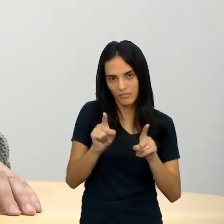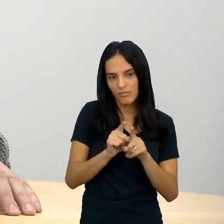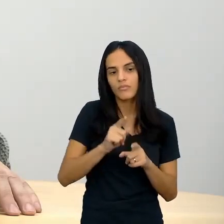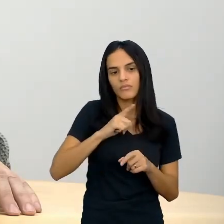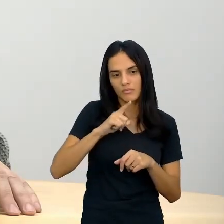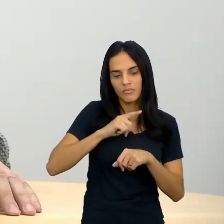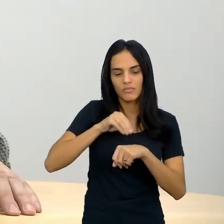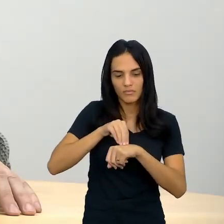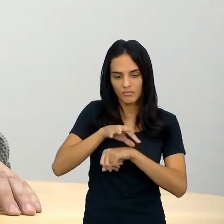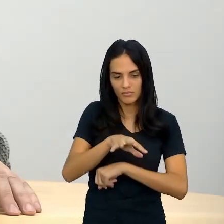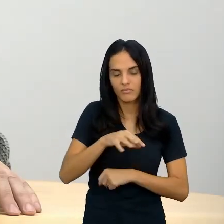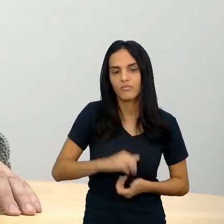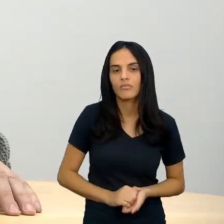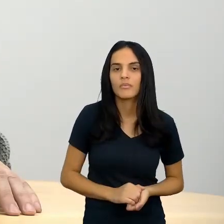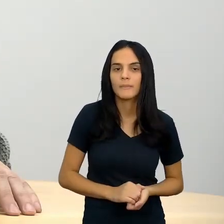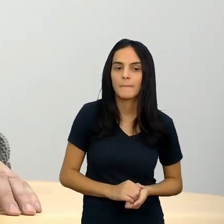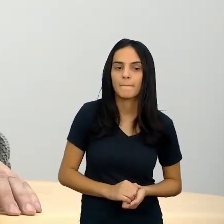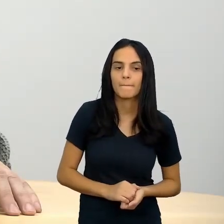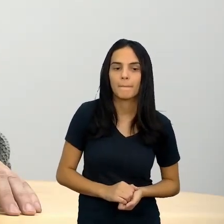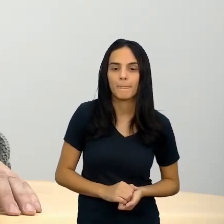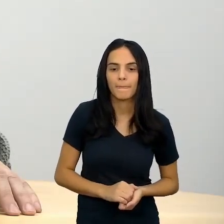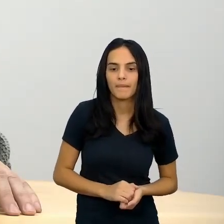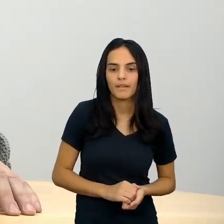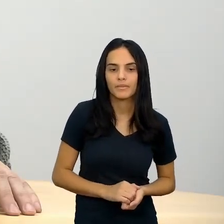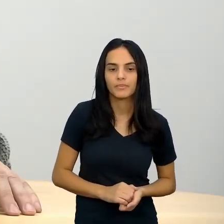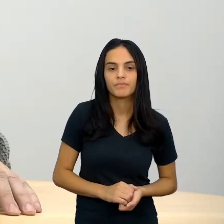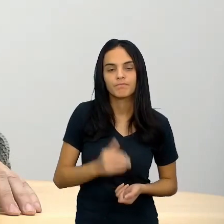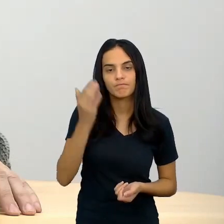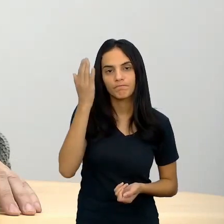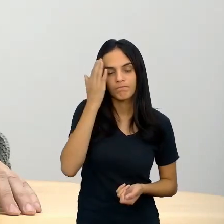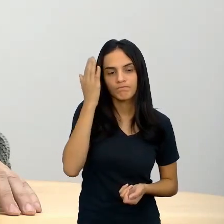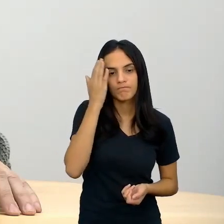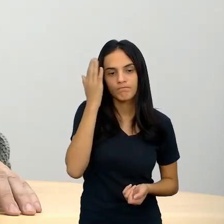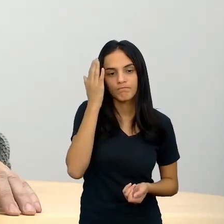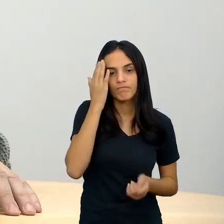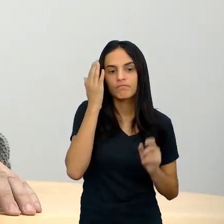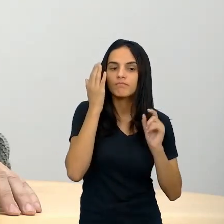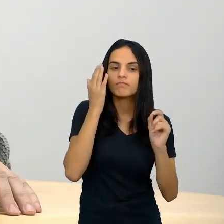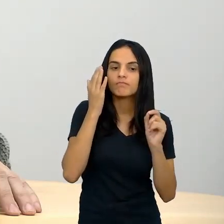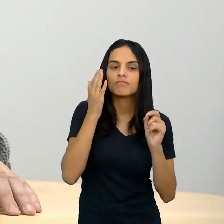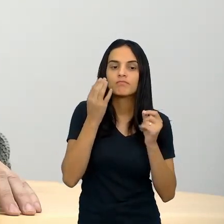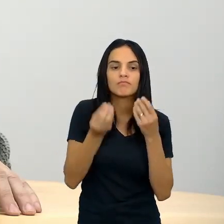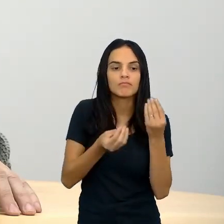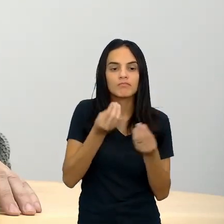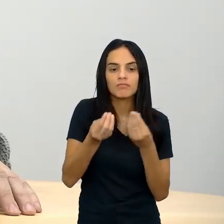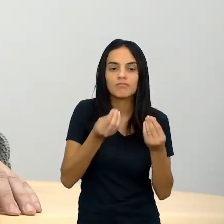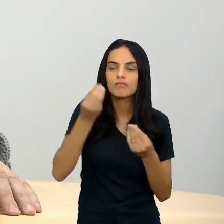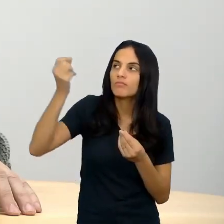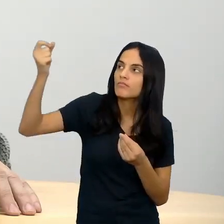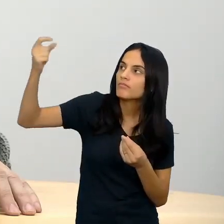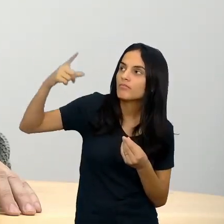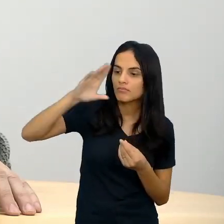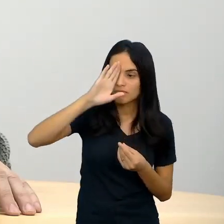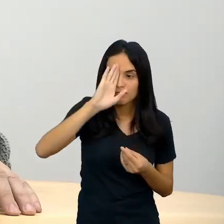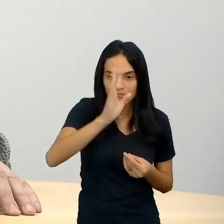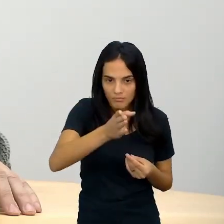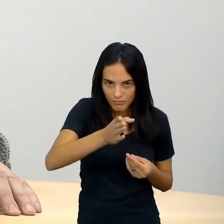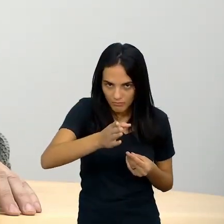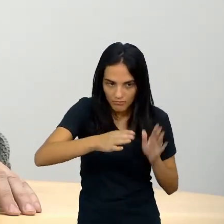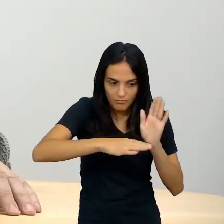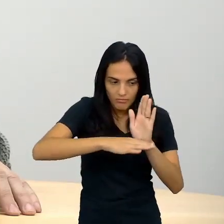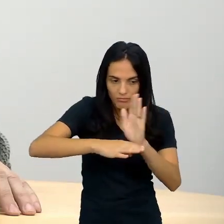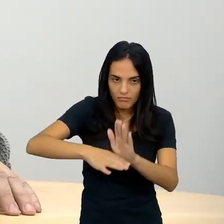suas sugestões, né? Então, saber o que o sol, se é a principal fonte para